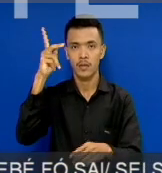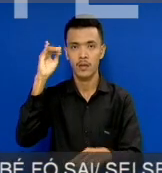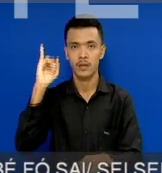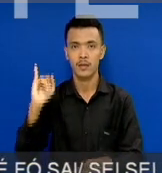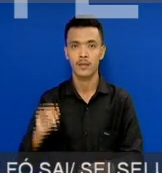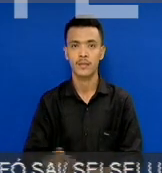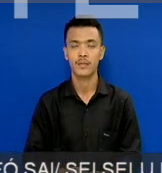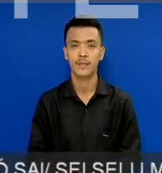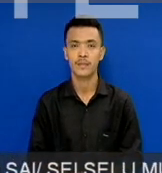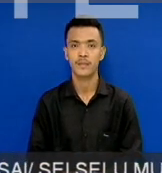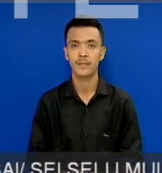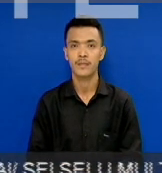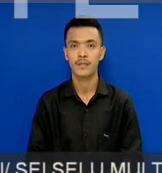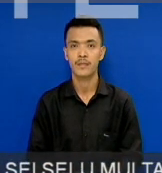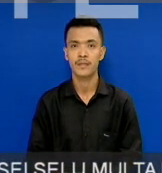Indústria.